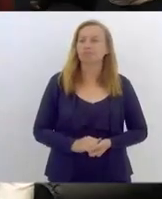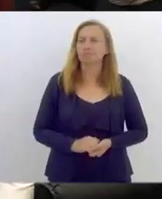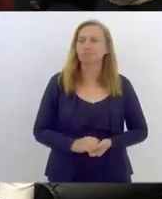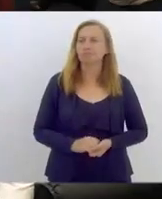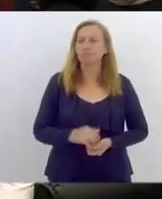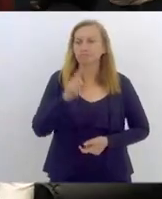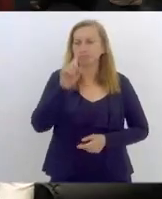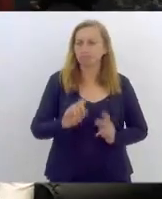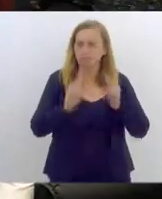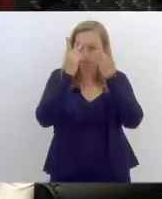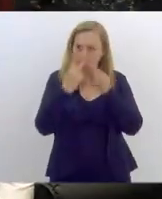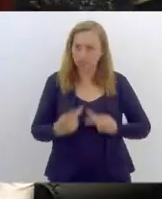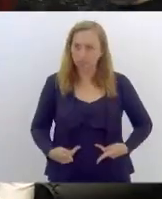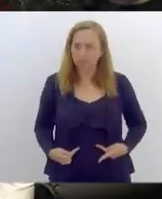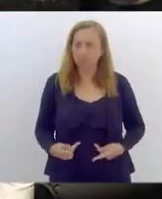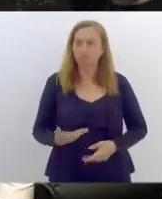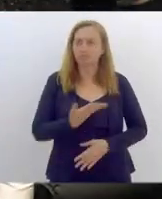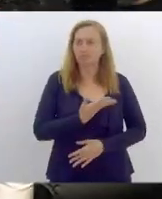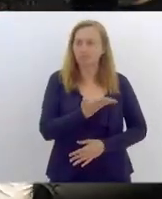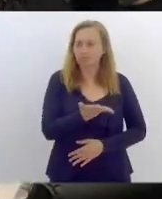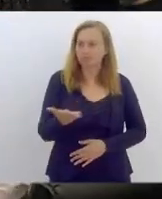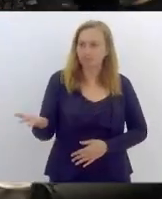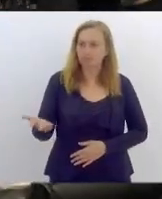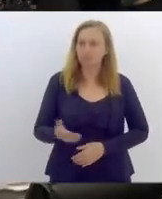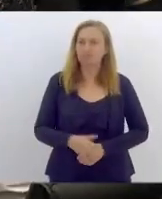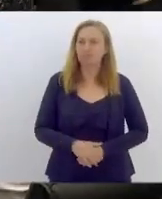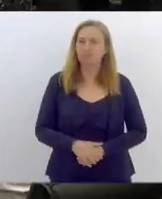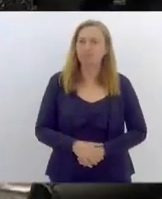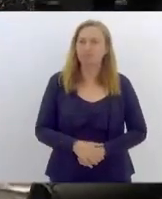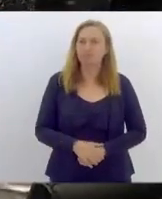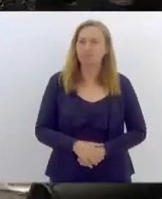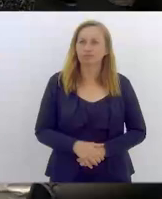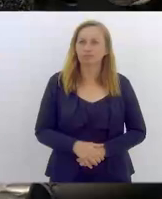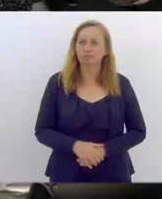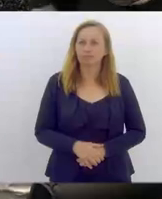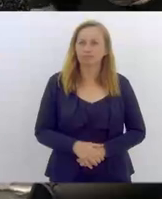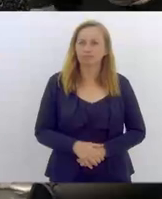de Direitos Humanos aos nossos queridos companheiros e companheiras.